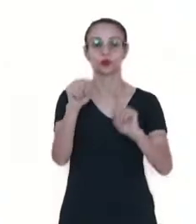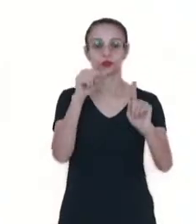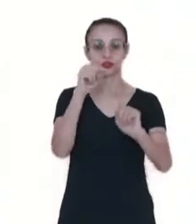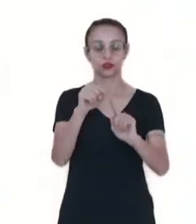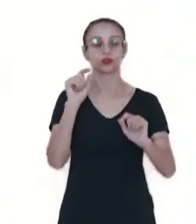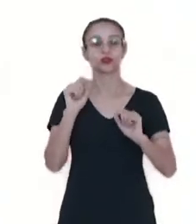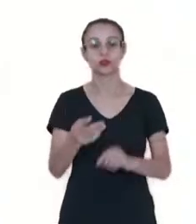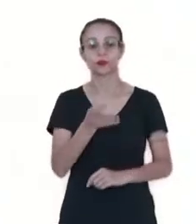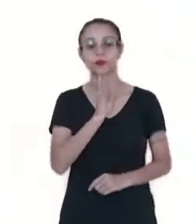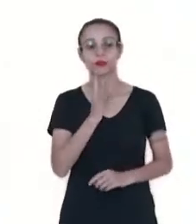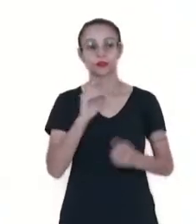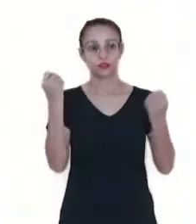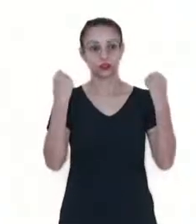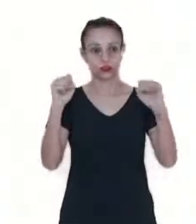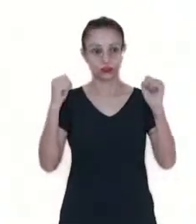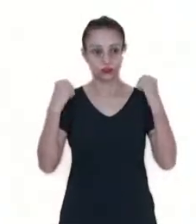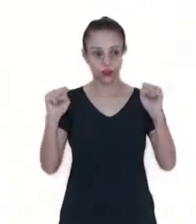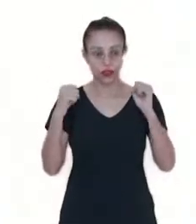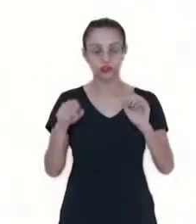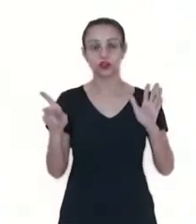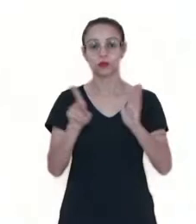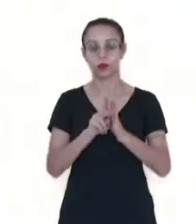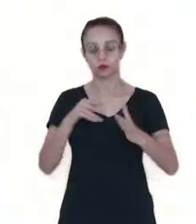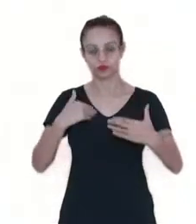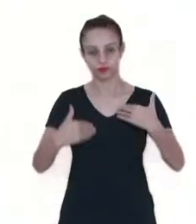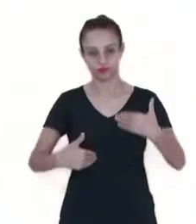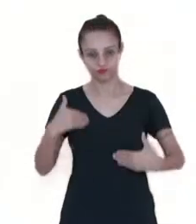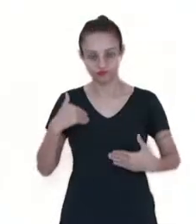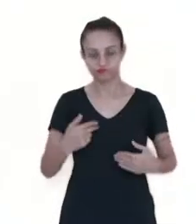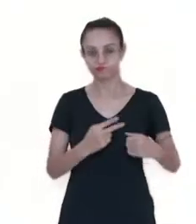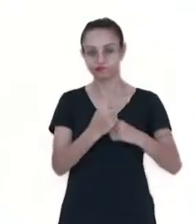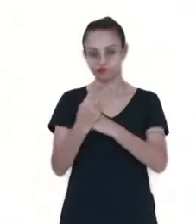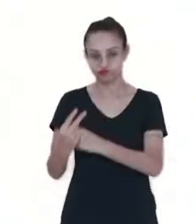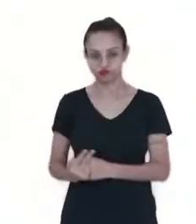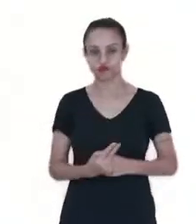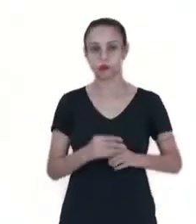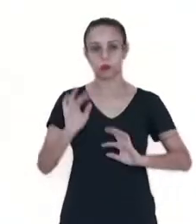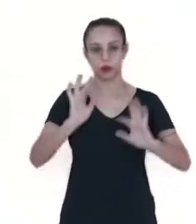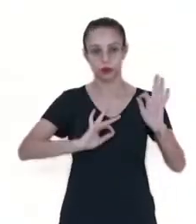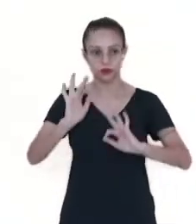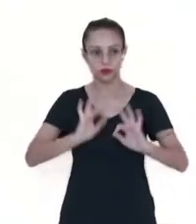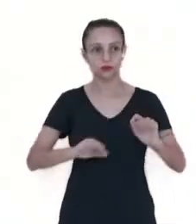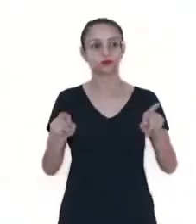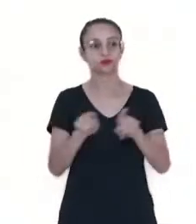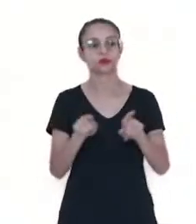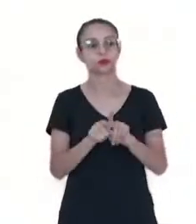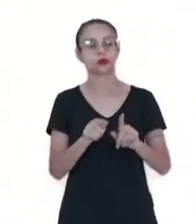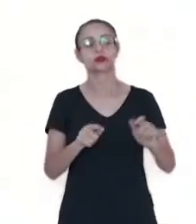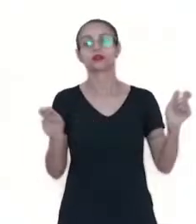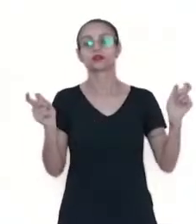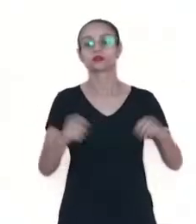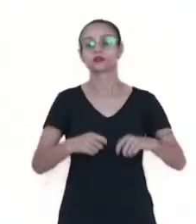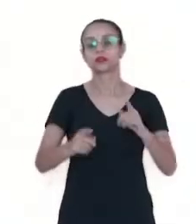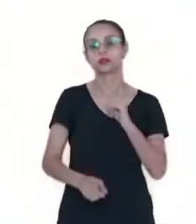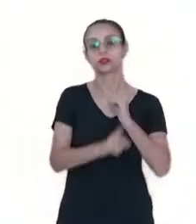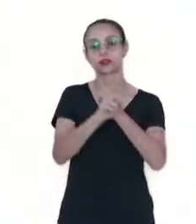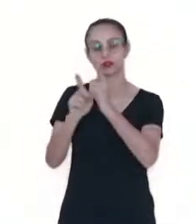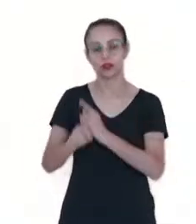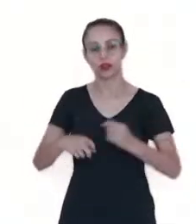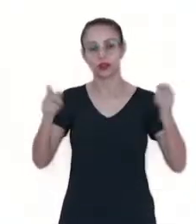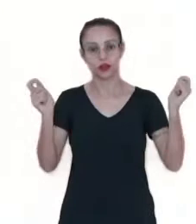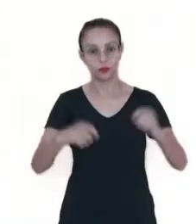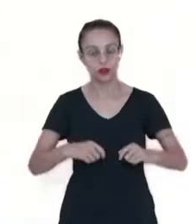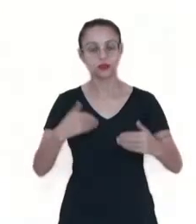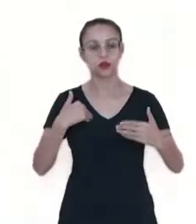Conhecer a ginástica de condicionamento físico. Identificar as capacidades físicas da ginástica